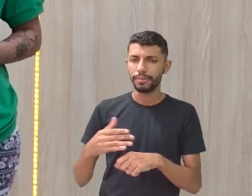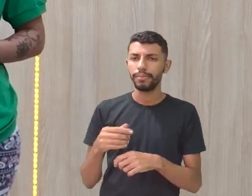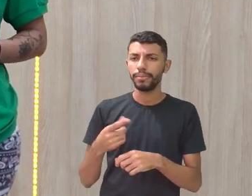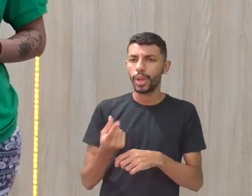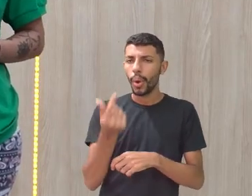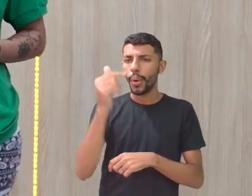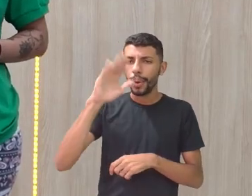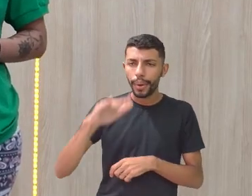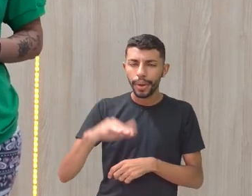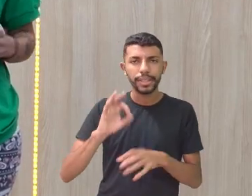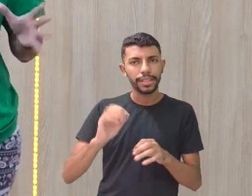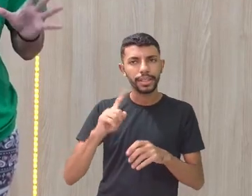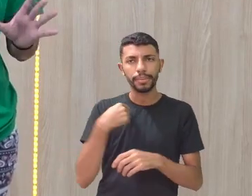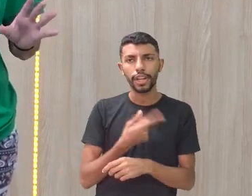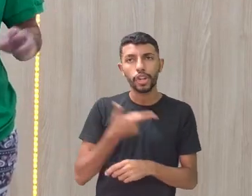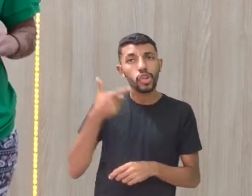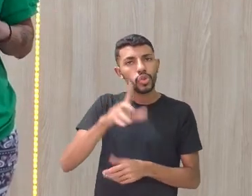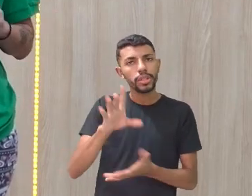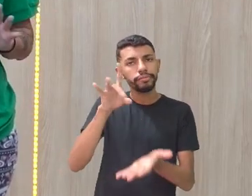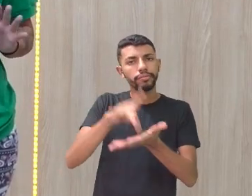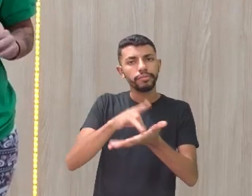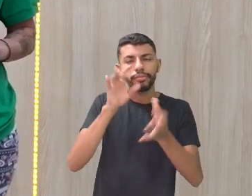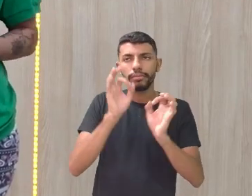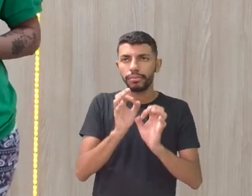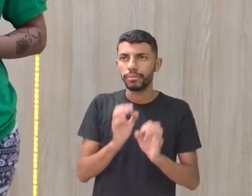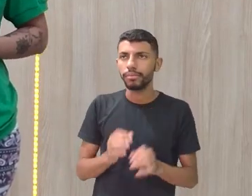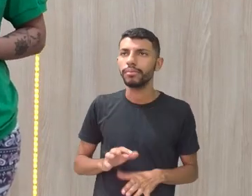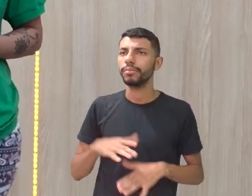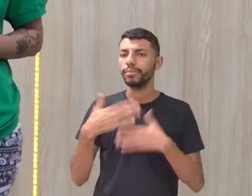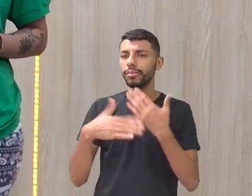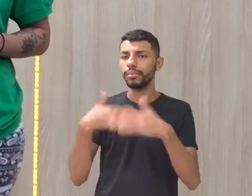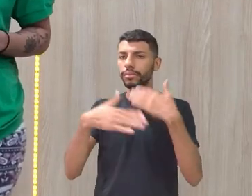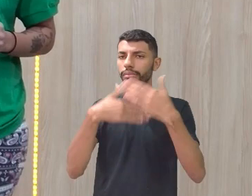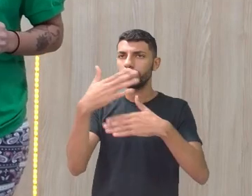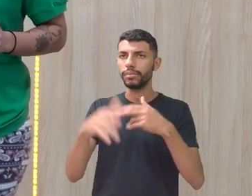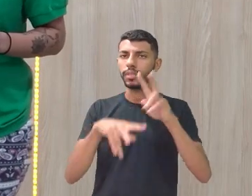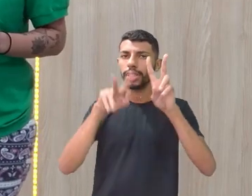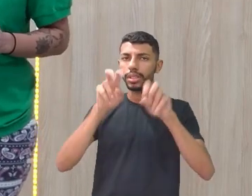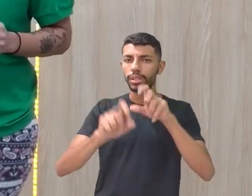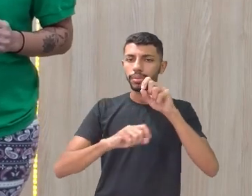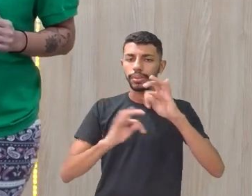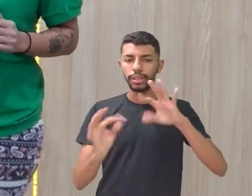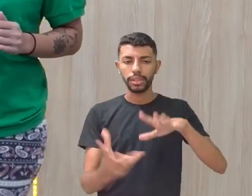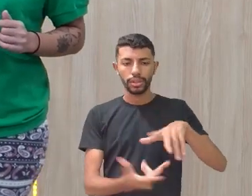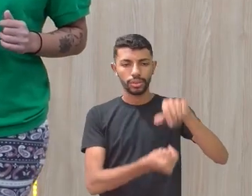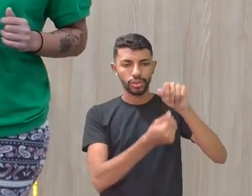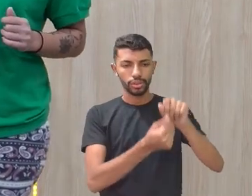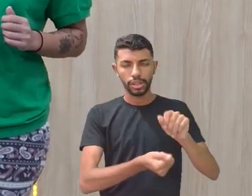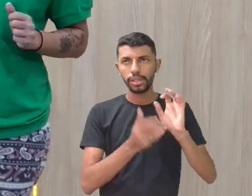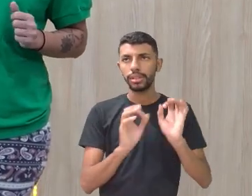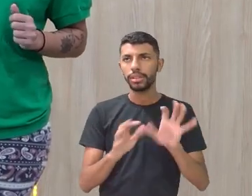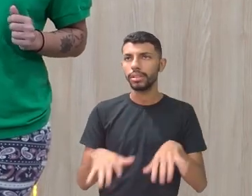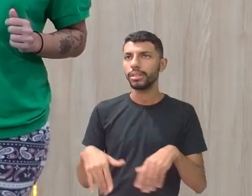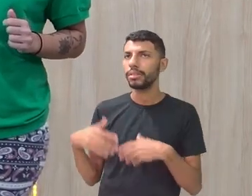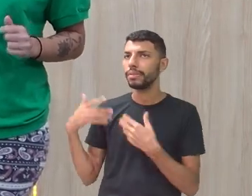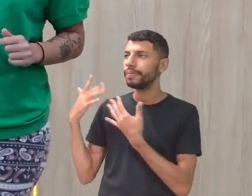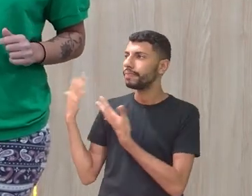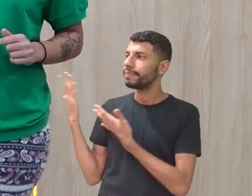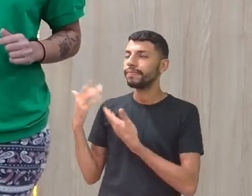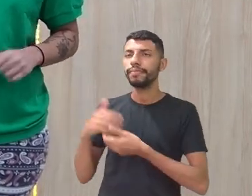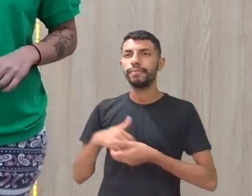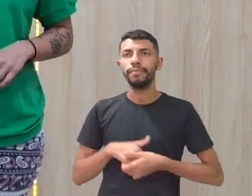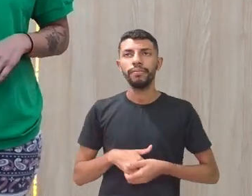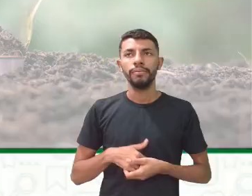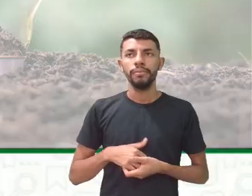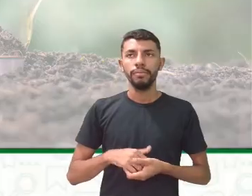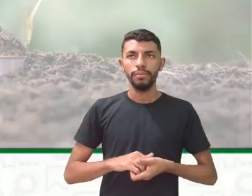realmente abraçar e conseguir avançar nessa questão sustentável. Justamente. Vamos indo aqui, né?